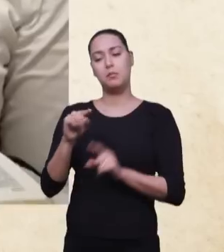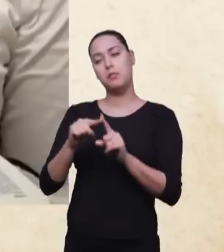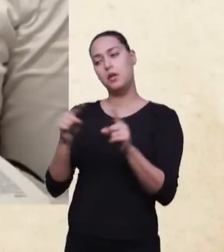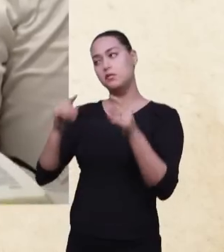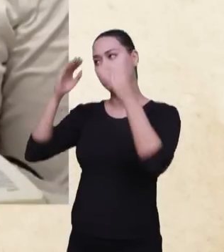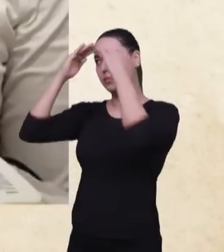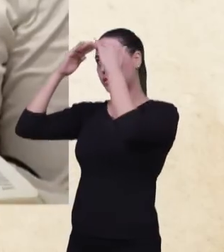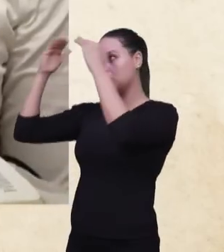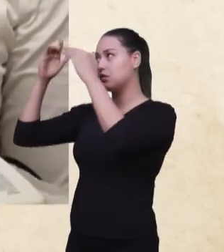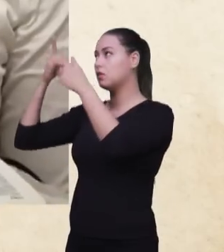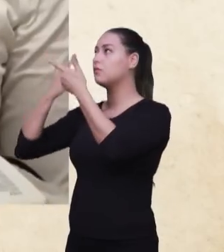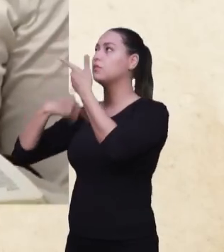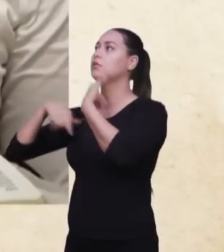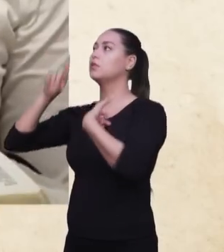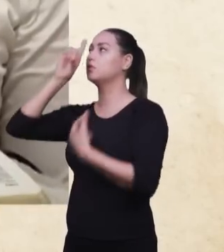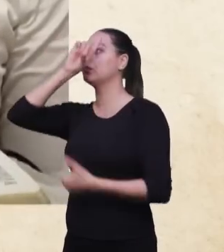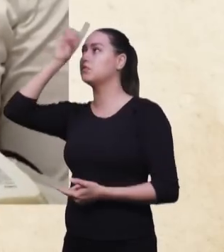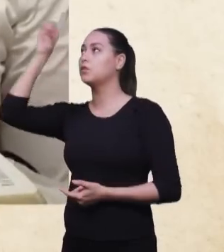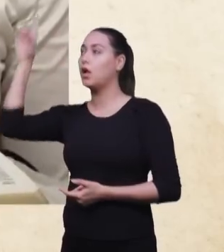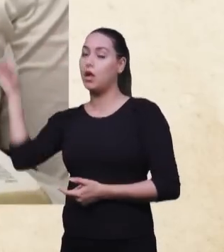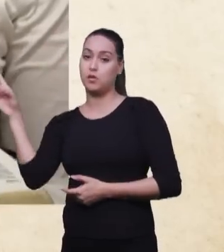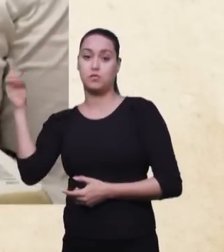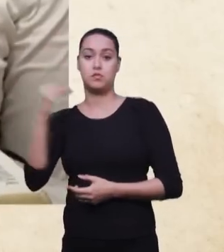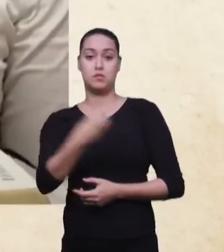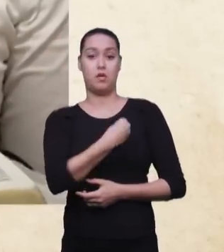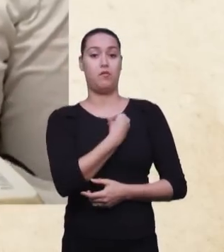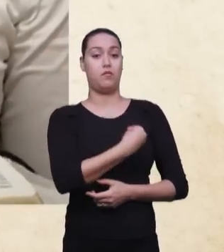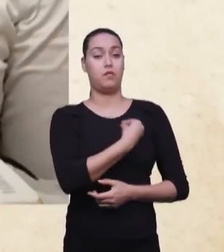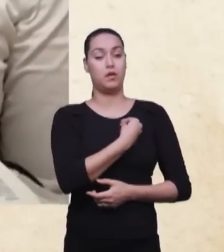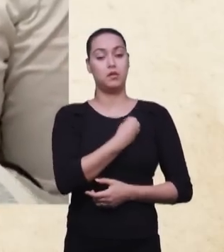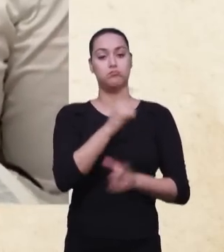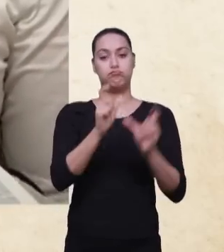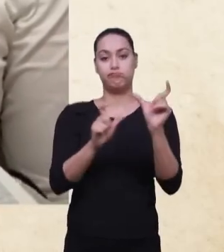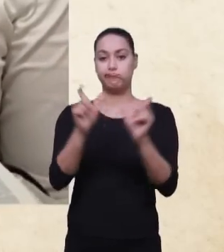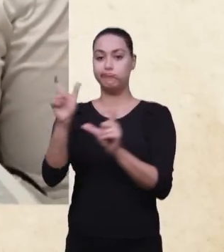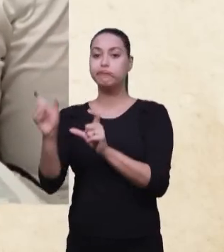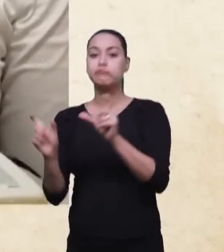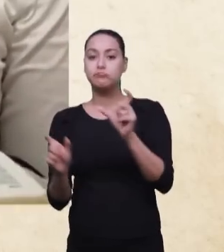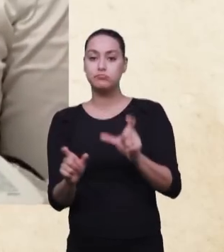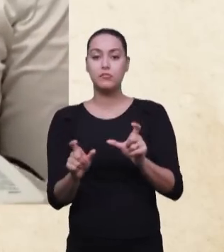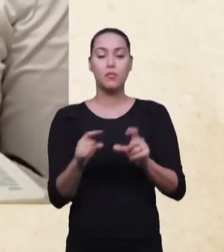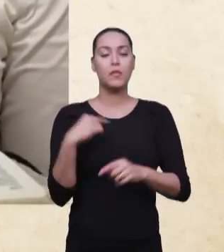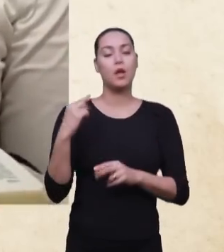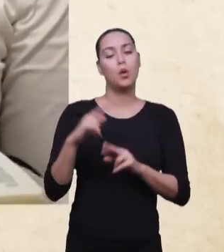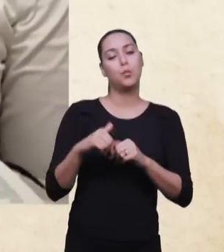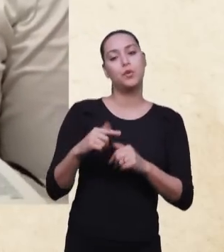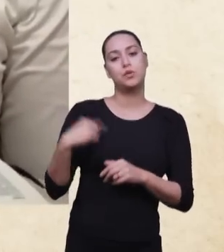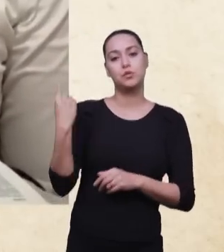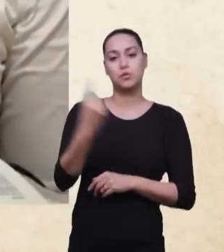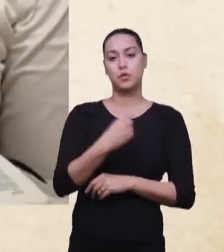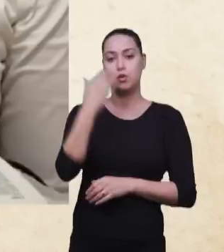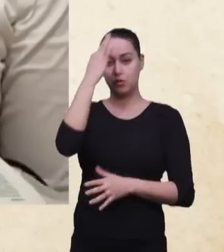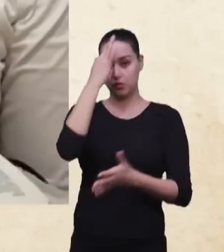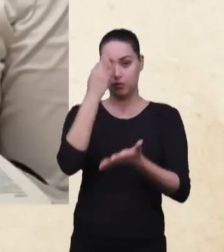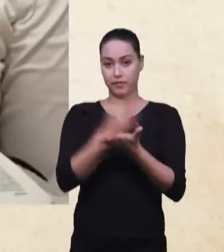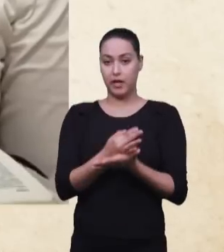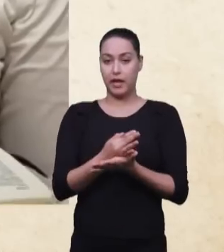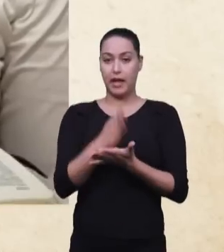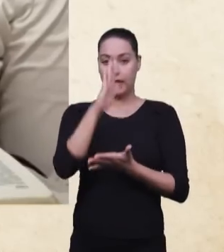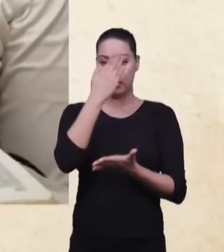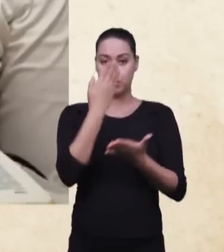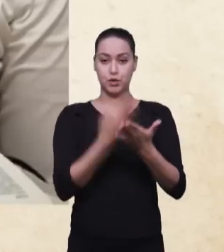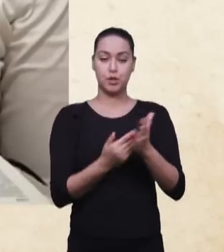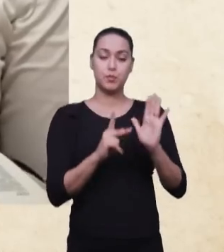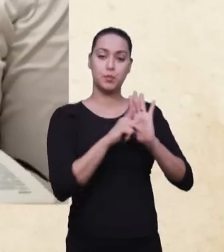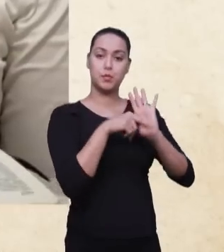segundo a vontade de Deus, que é estabelecida na vida de cada um. E por isso devemos ter fé, acreditar no plano do